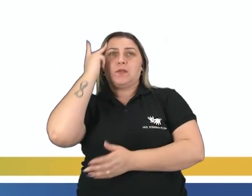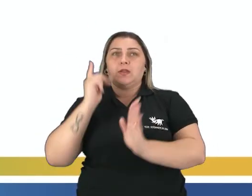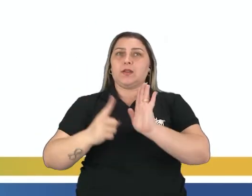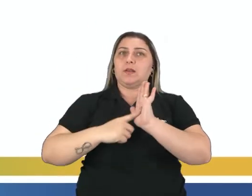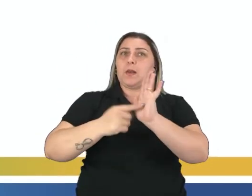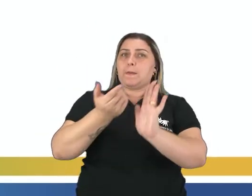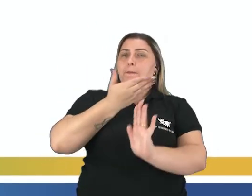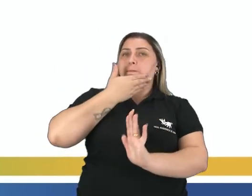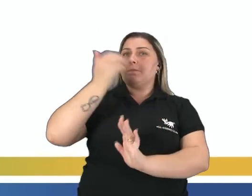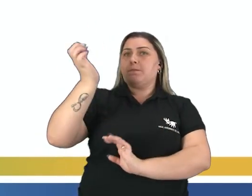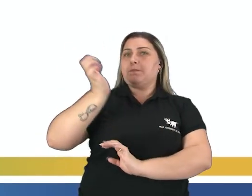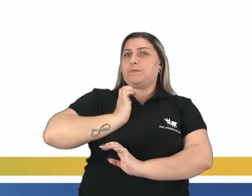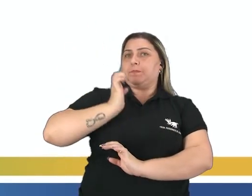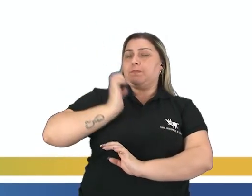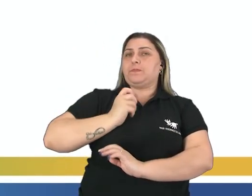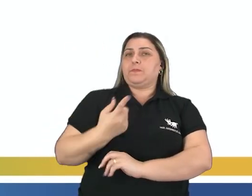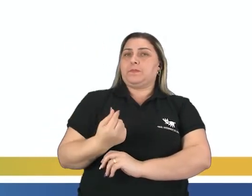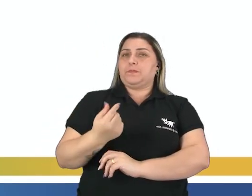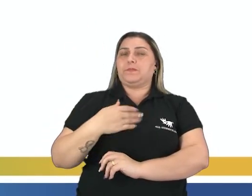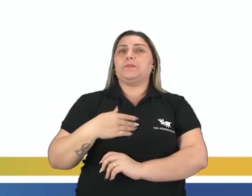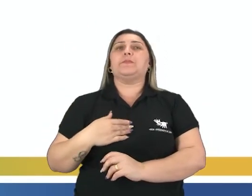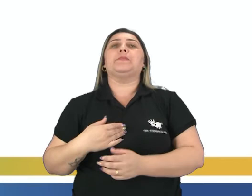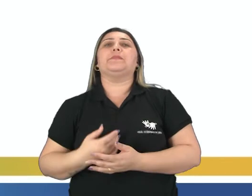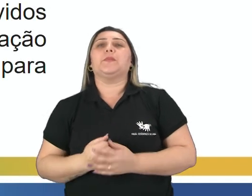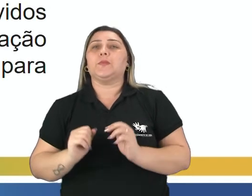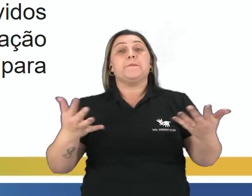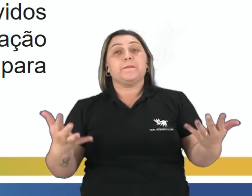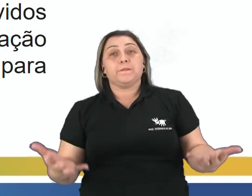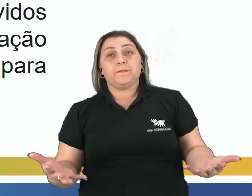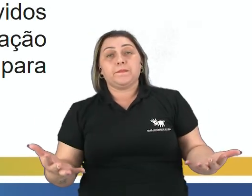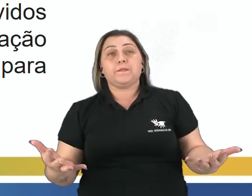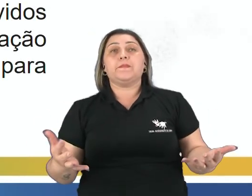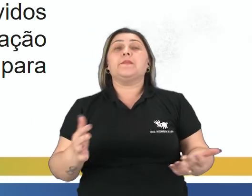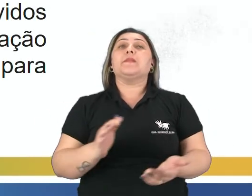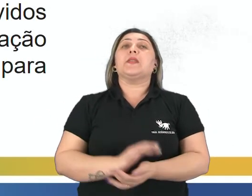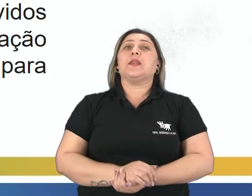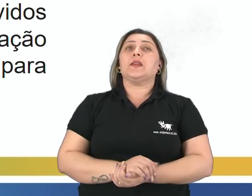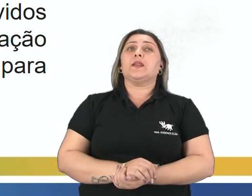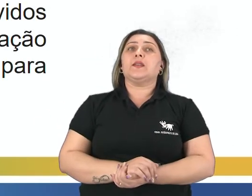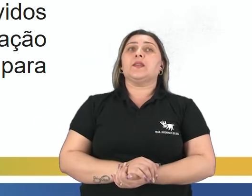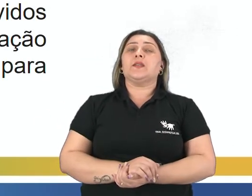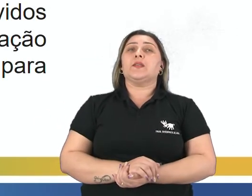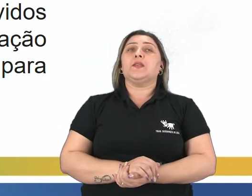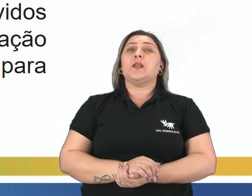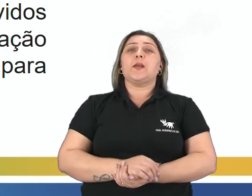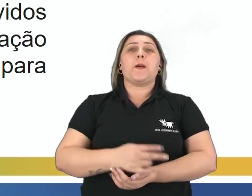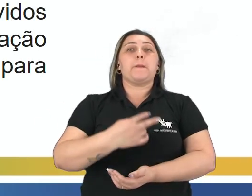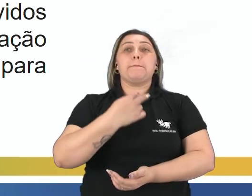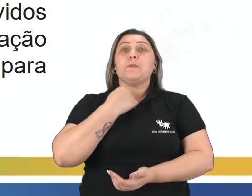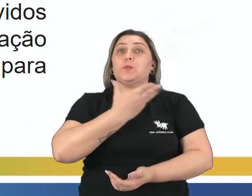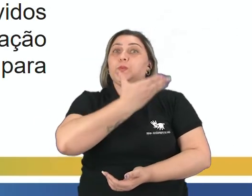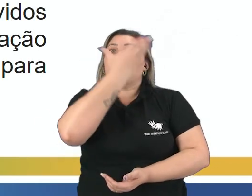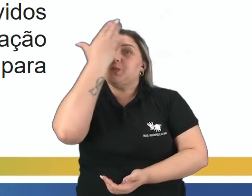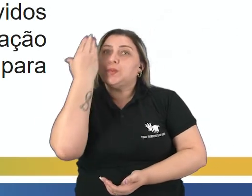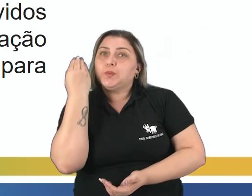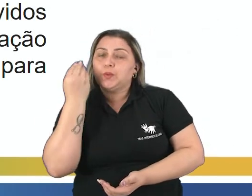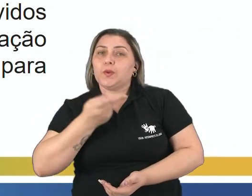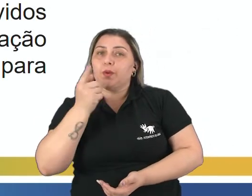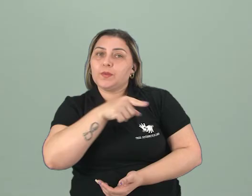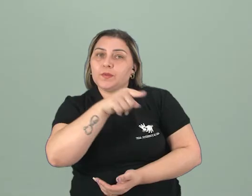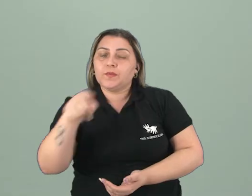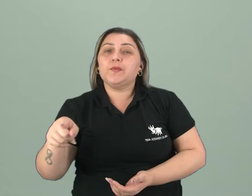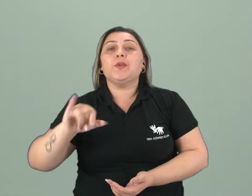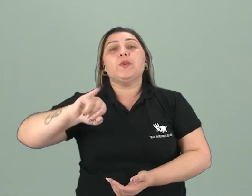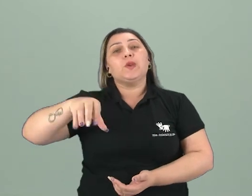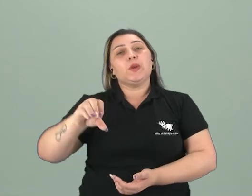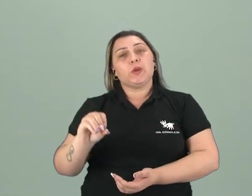eram pessoas que apresentavam melhor situação financeira, ok? Gente, é isso aí, e eu não posso deixar de falar para vocês dos